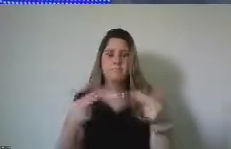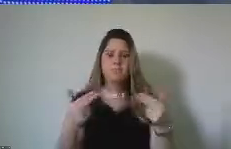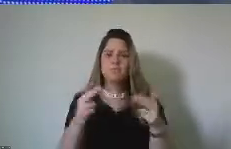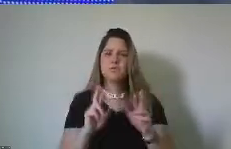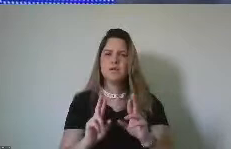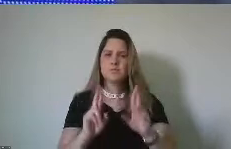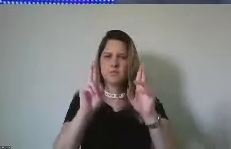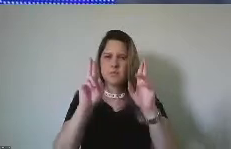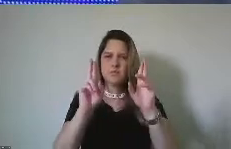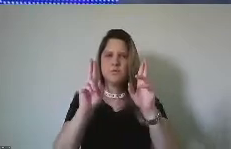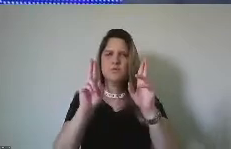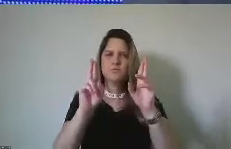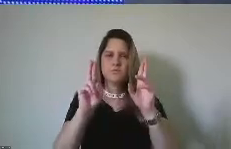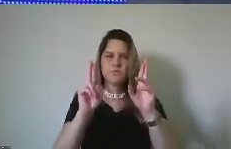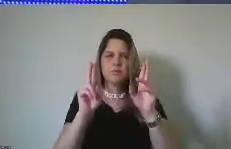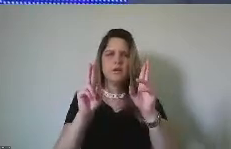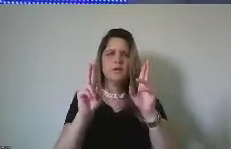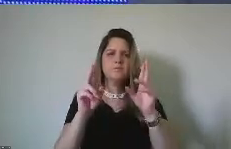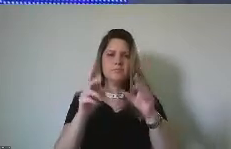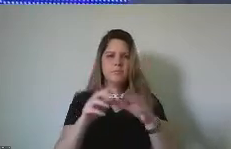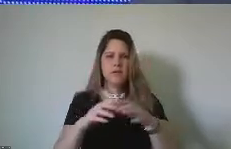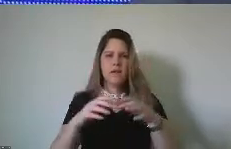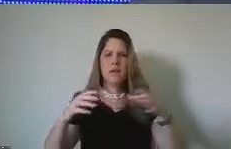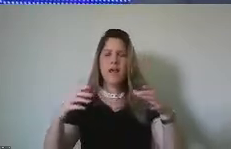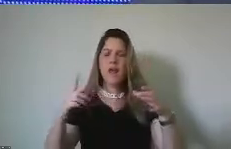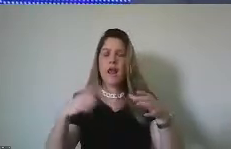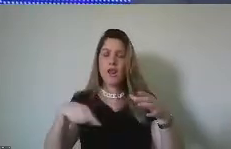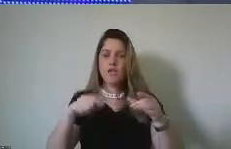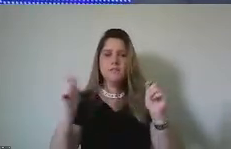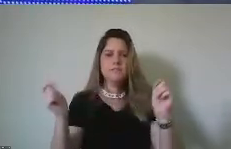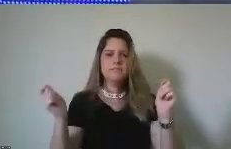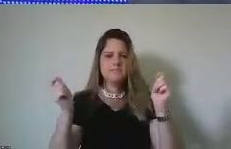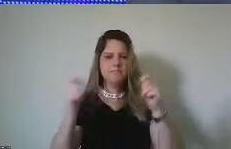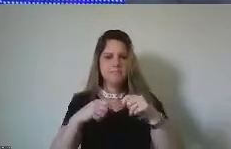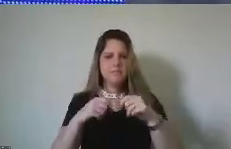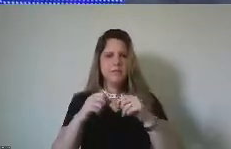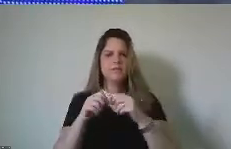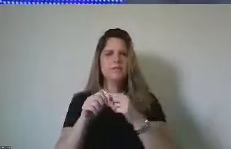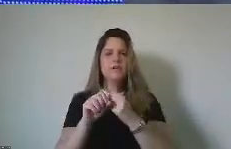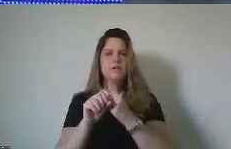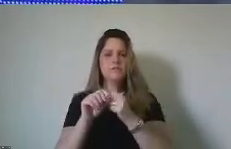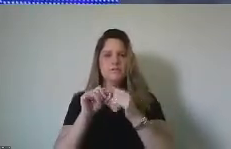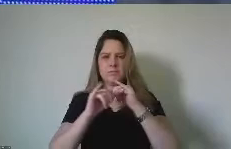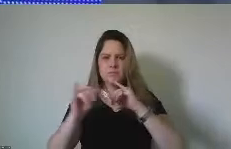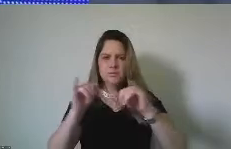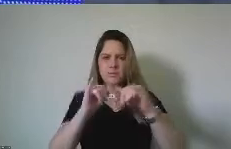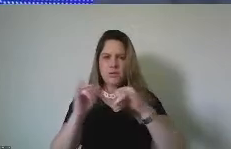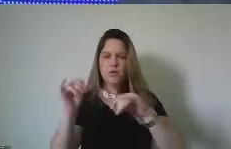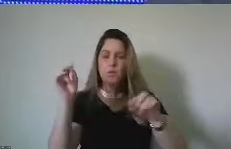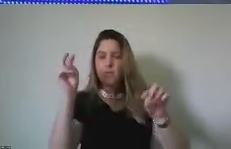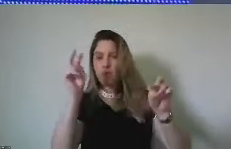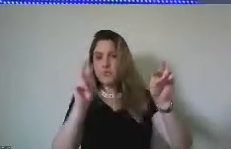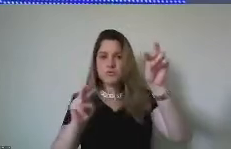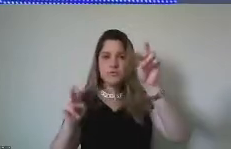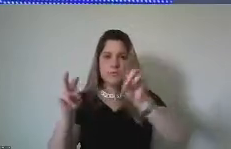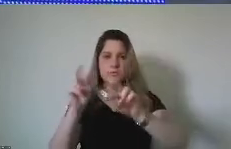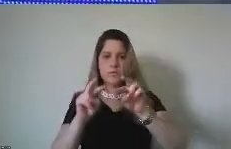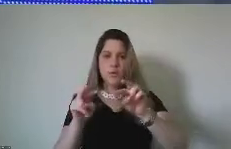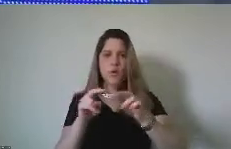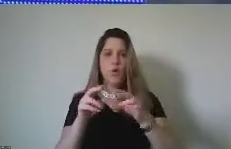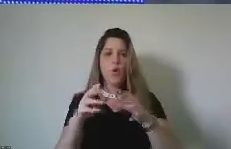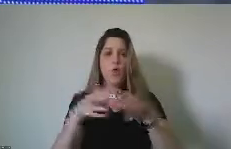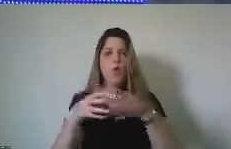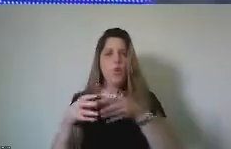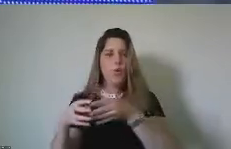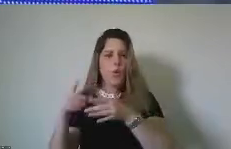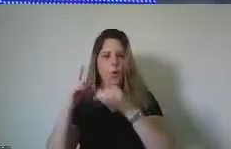do funding né da nossa capacidade de execução tanto do ponto de vista operacional como do